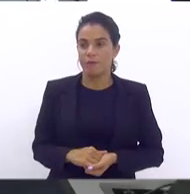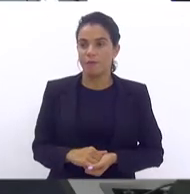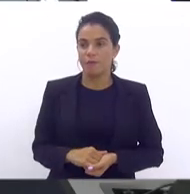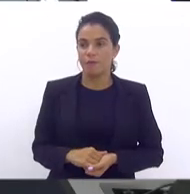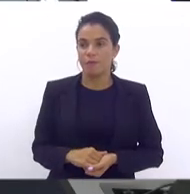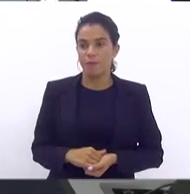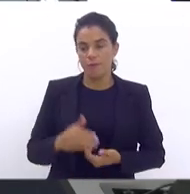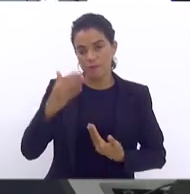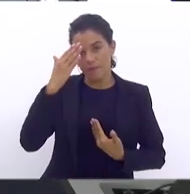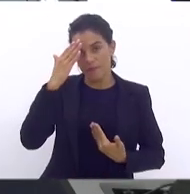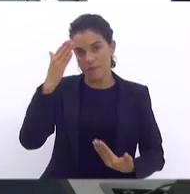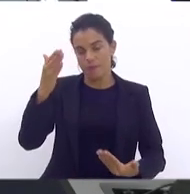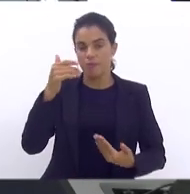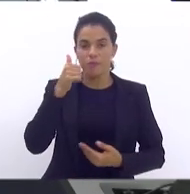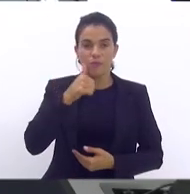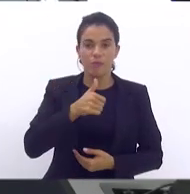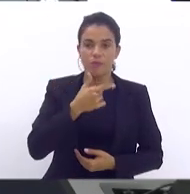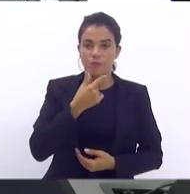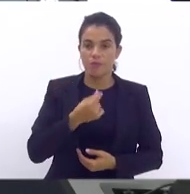Obrigado, senhoras e senhores.